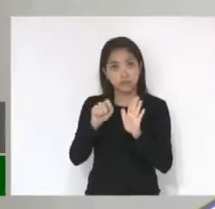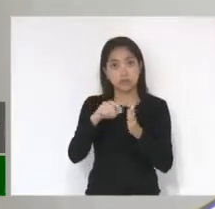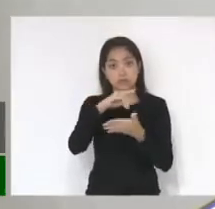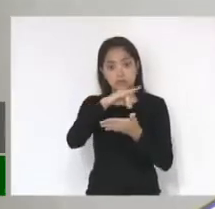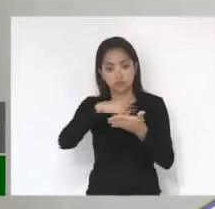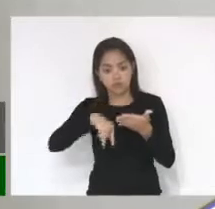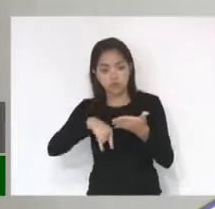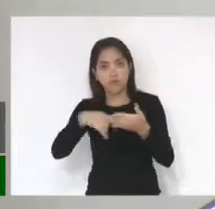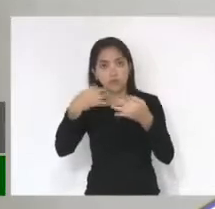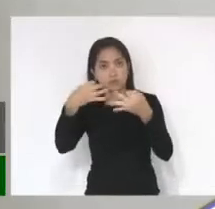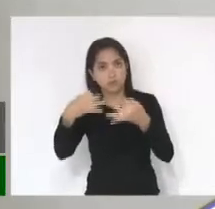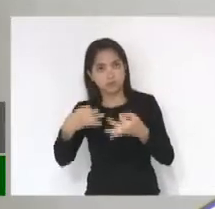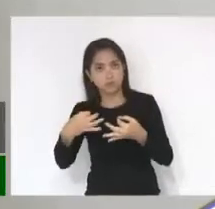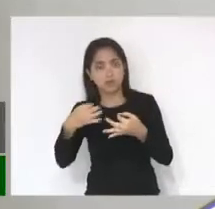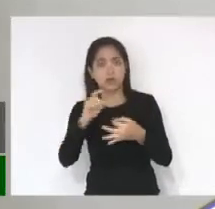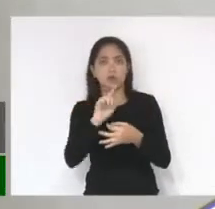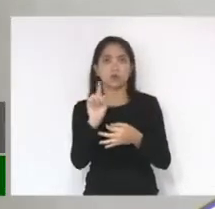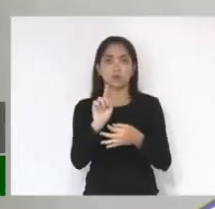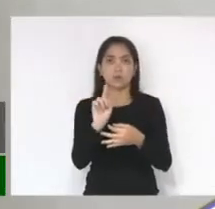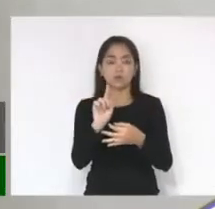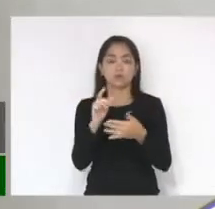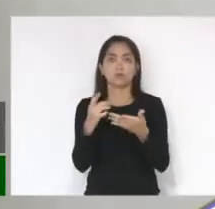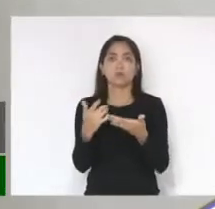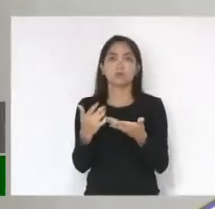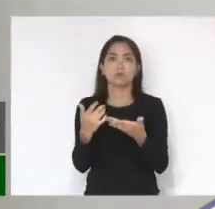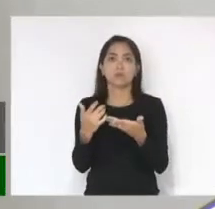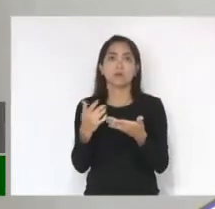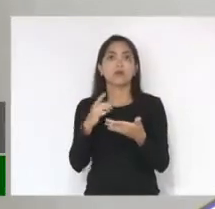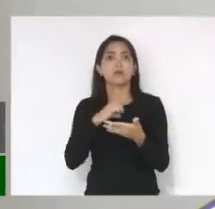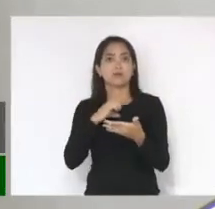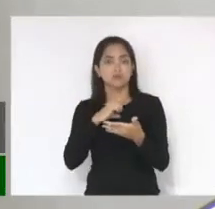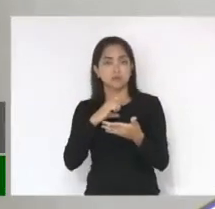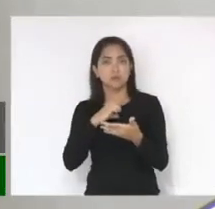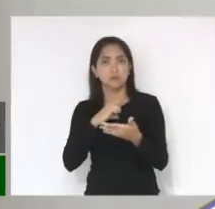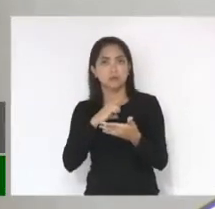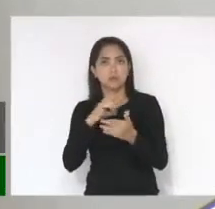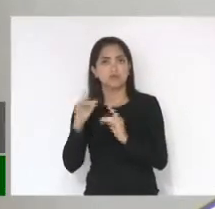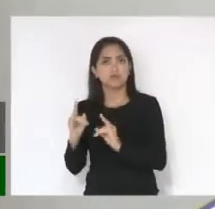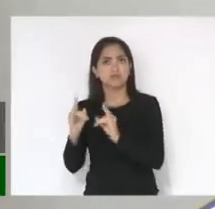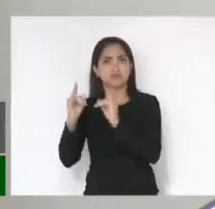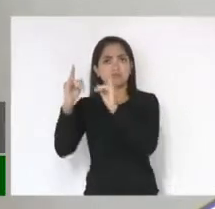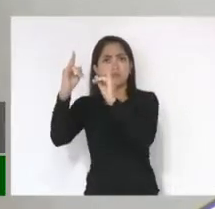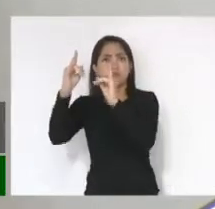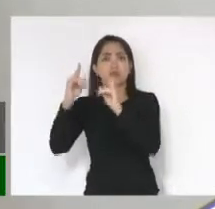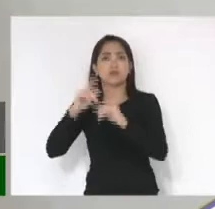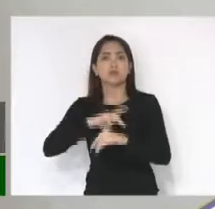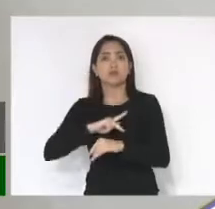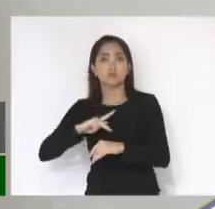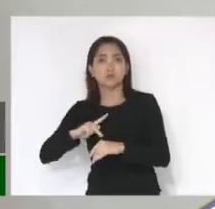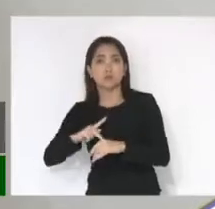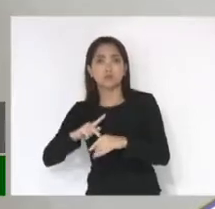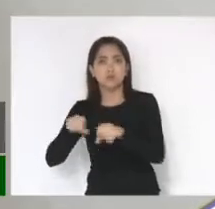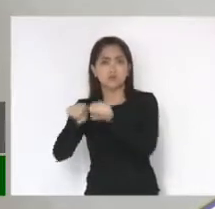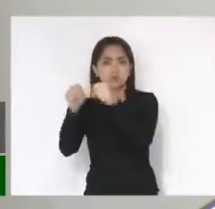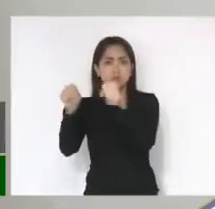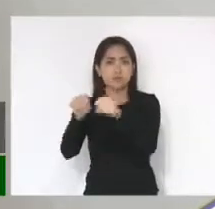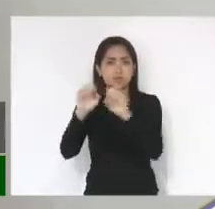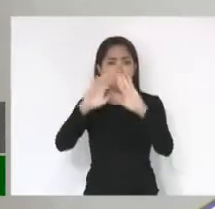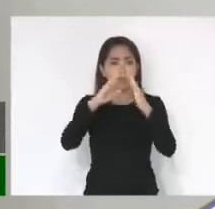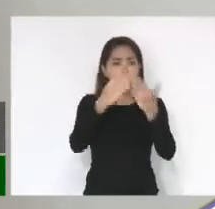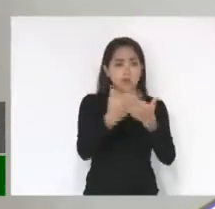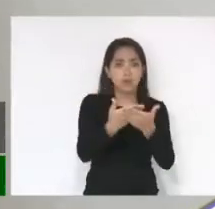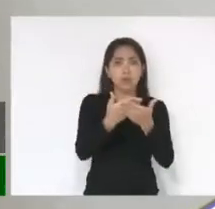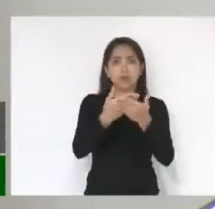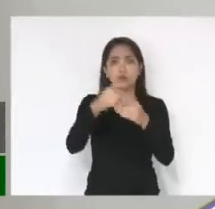ou não. Nós temos hoje inúmeros prédios públicos que estão praticamente destruídos. Tem colégio que tem rachadura.